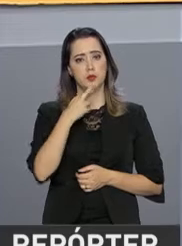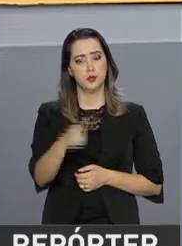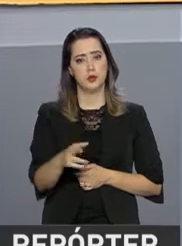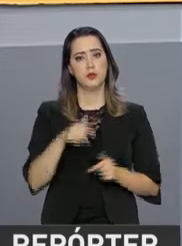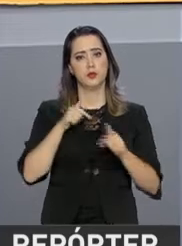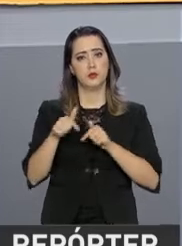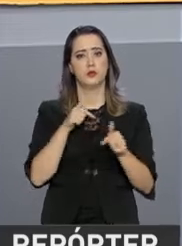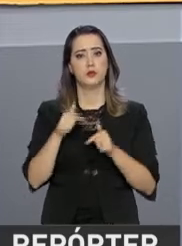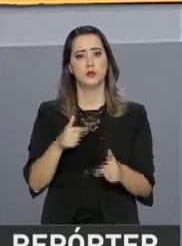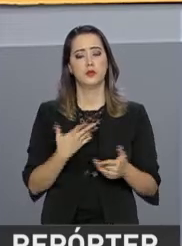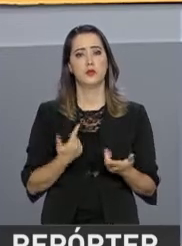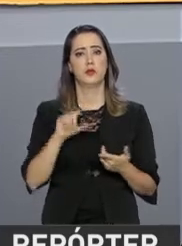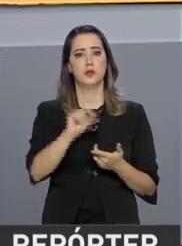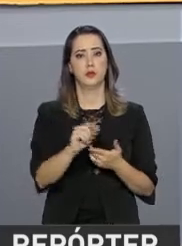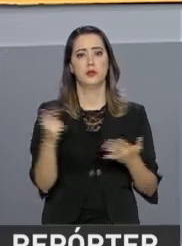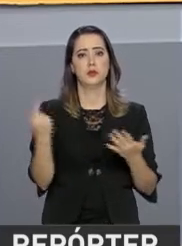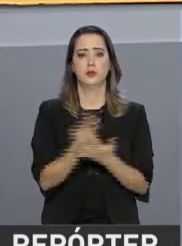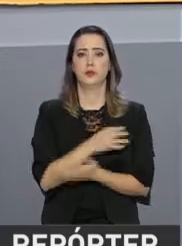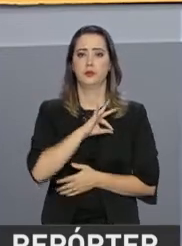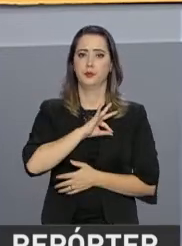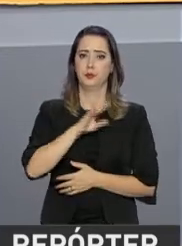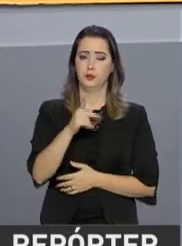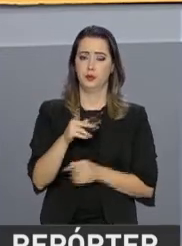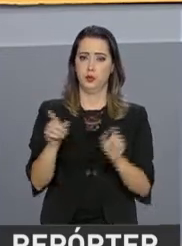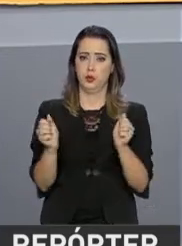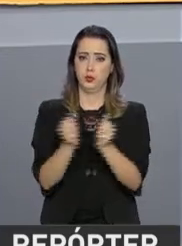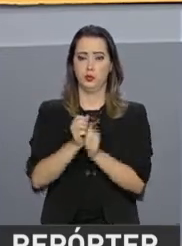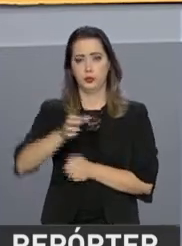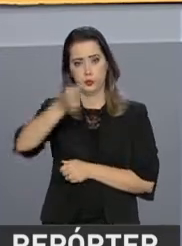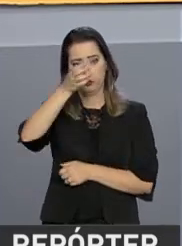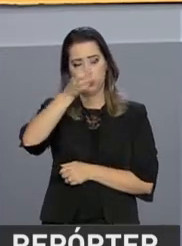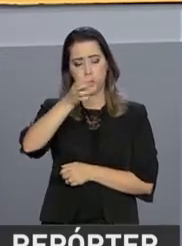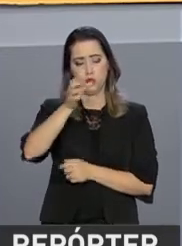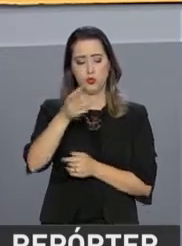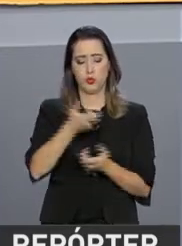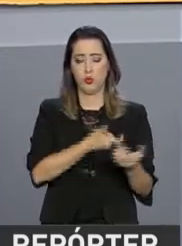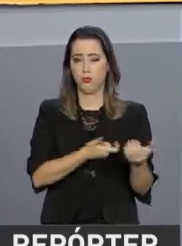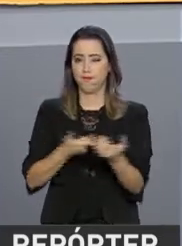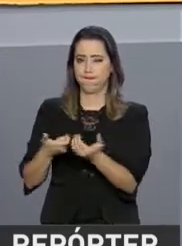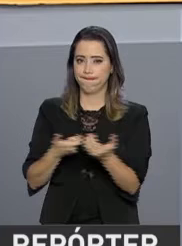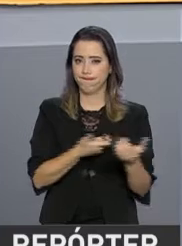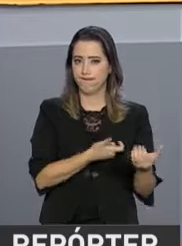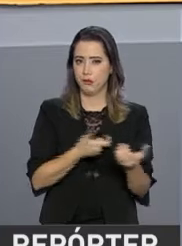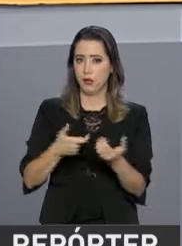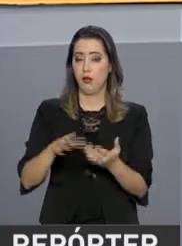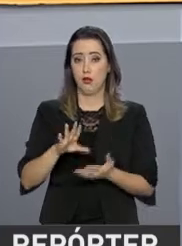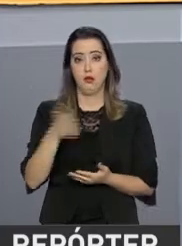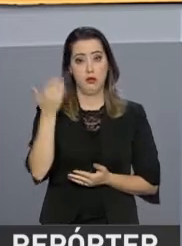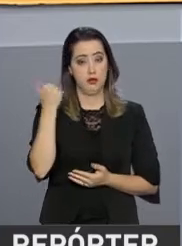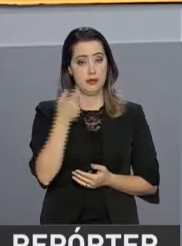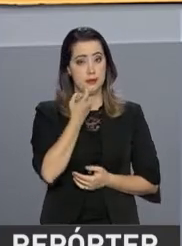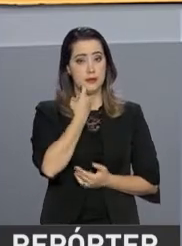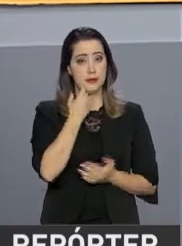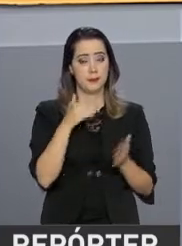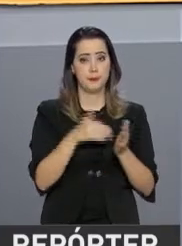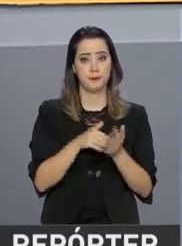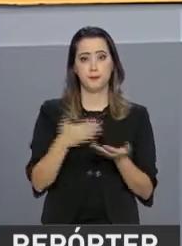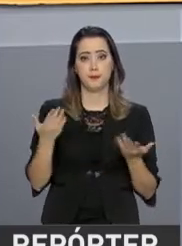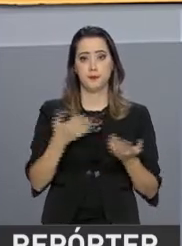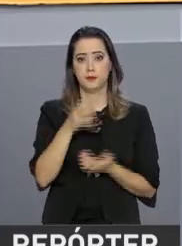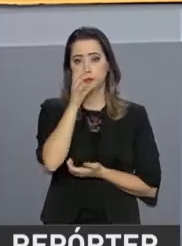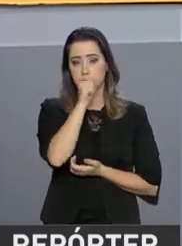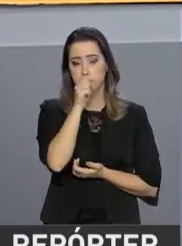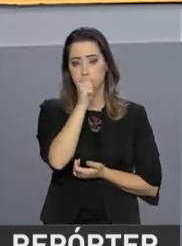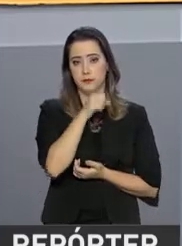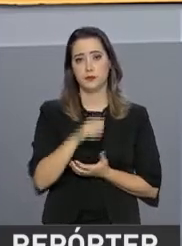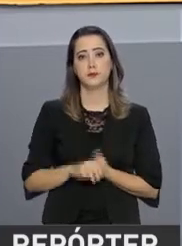2, realizada pelas polícias militares e corpos de bombeiros militares em todo o Brasil, entre a última sexta-feira, dia 11, e o